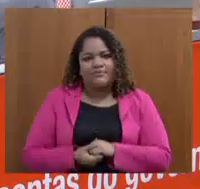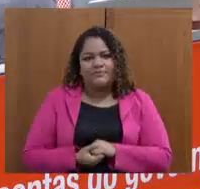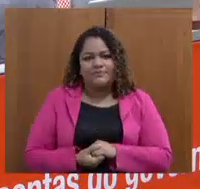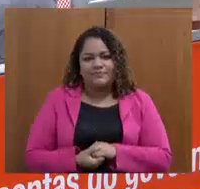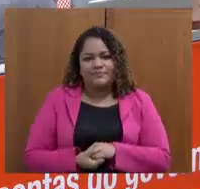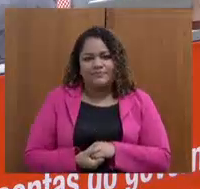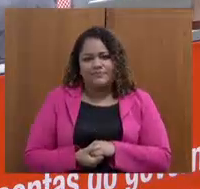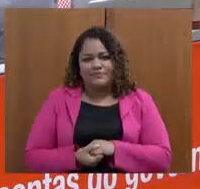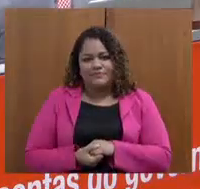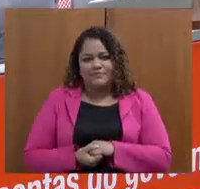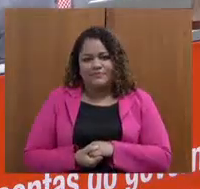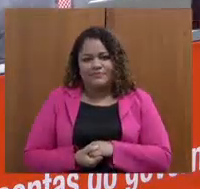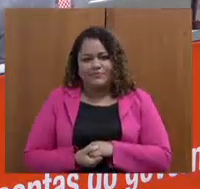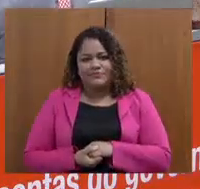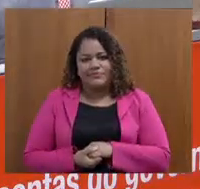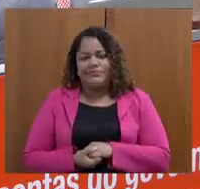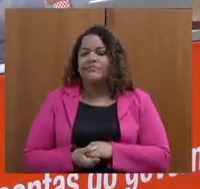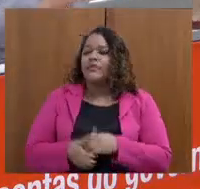obrigado